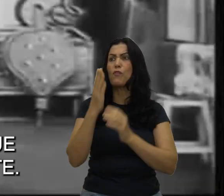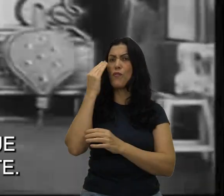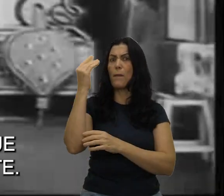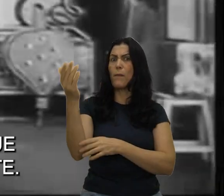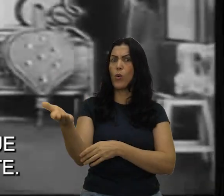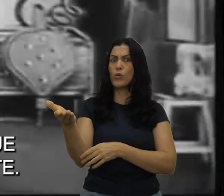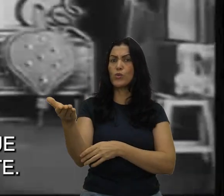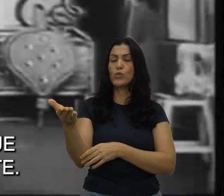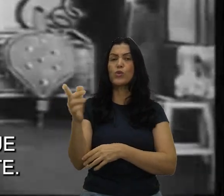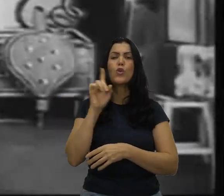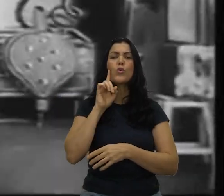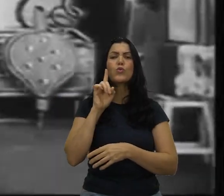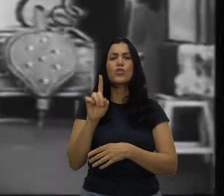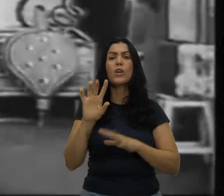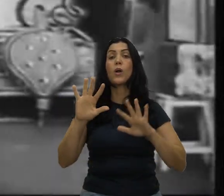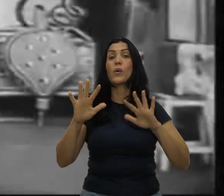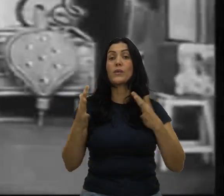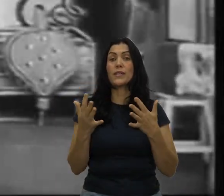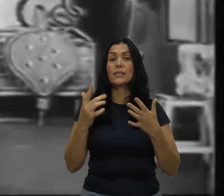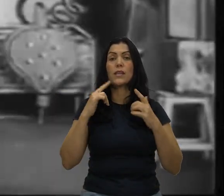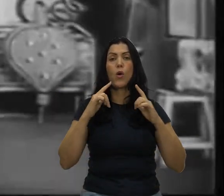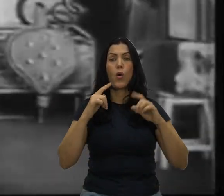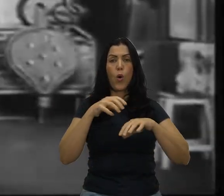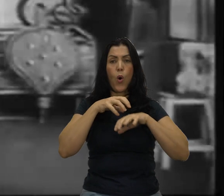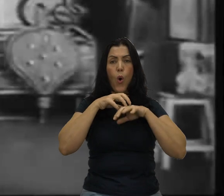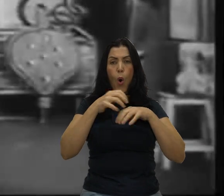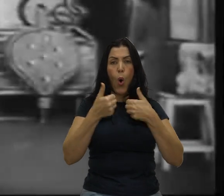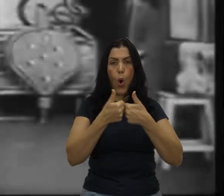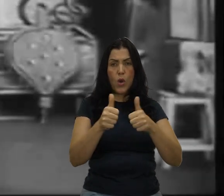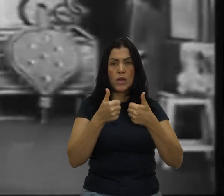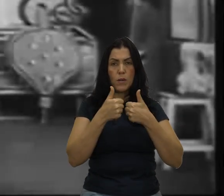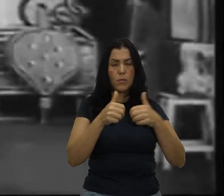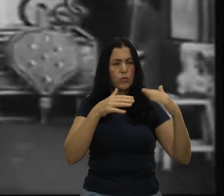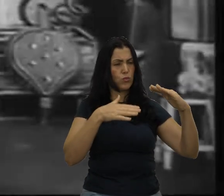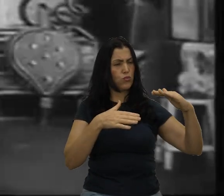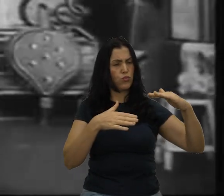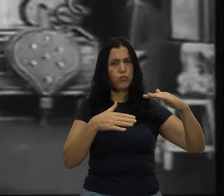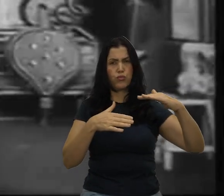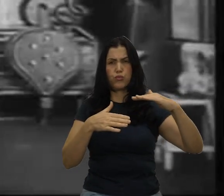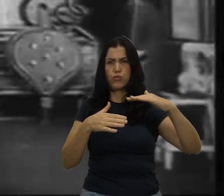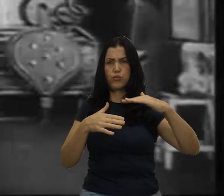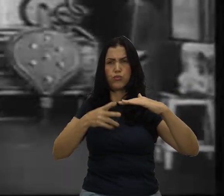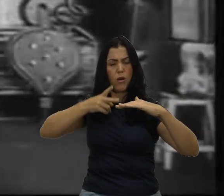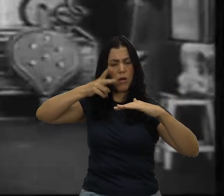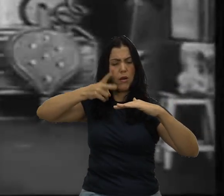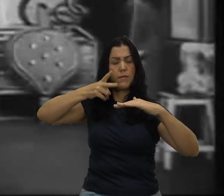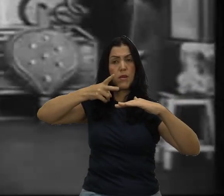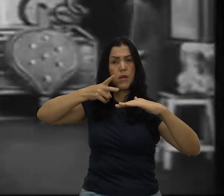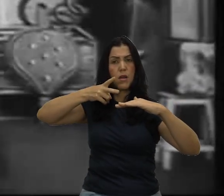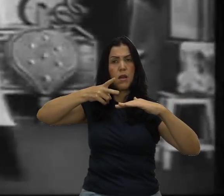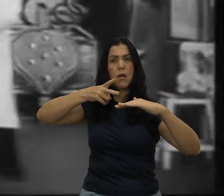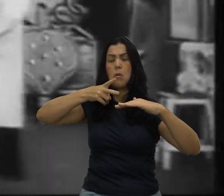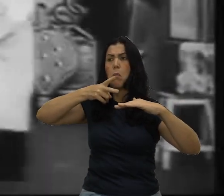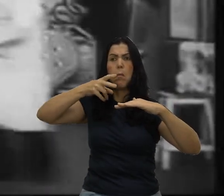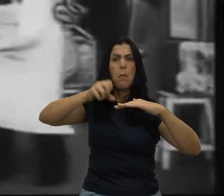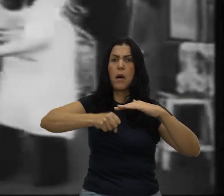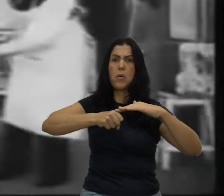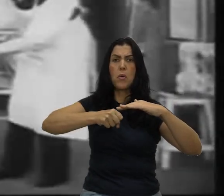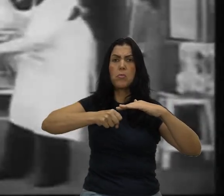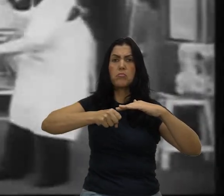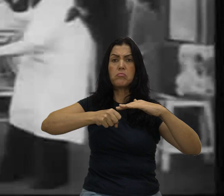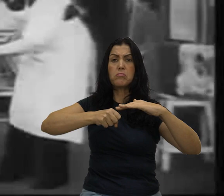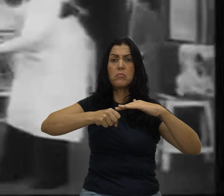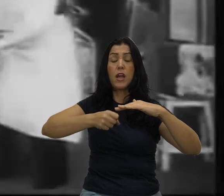por acidente. Um dia, enquanto filmava um ônibus em movimento, a câmera, de repente, parou